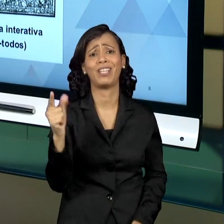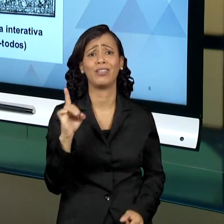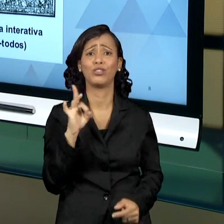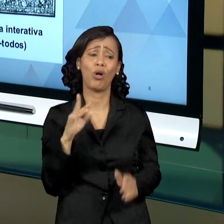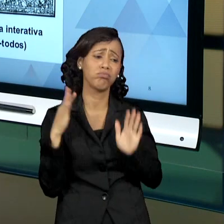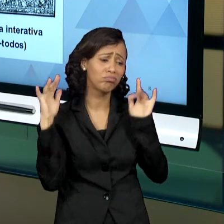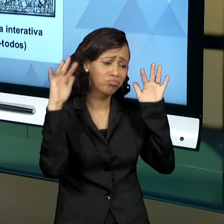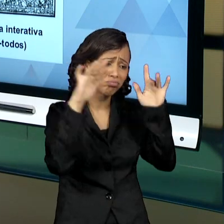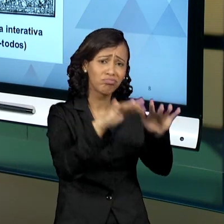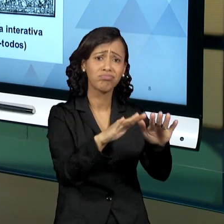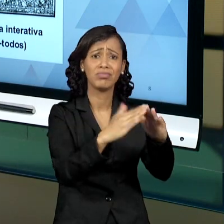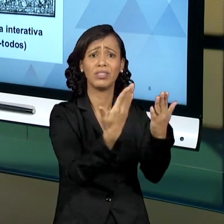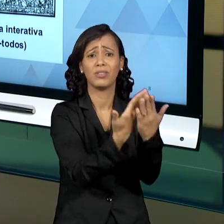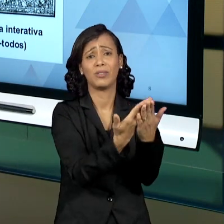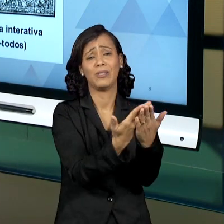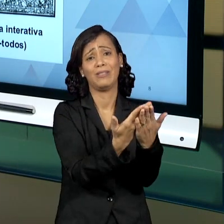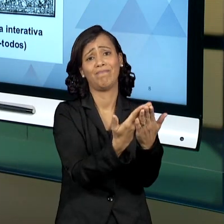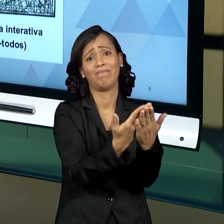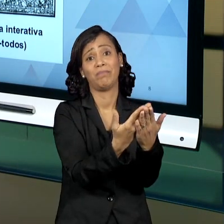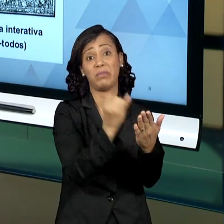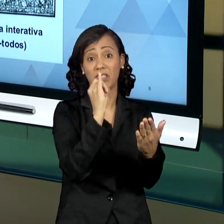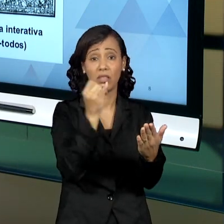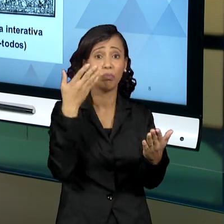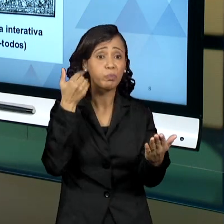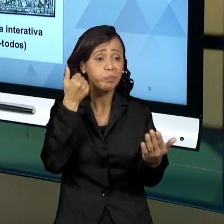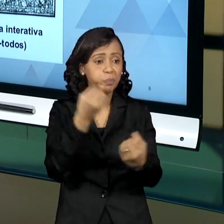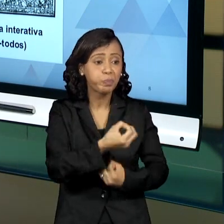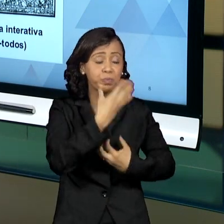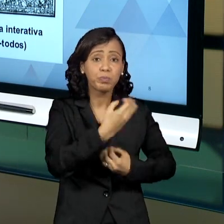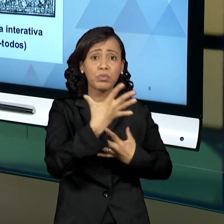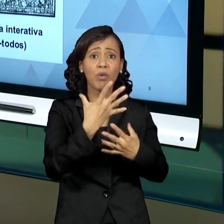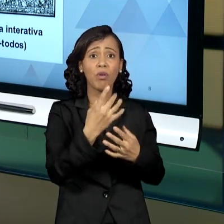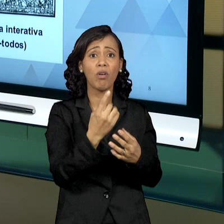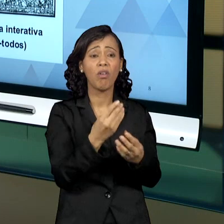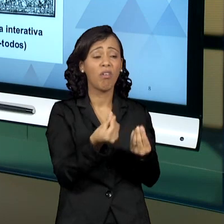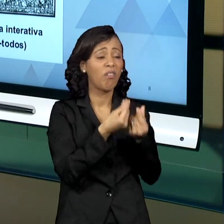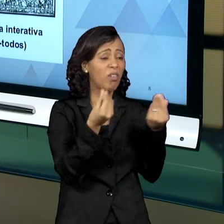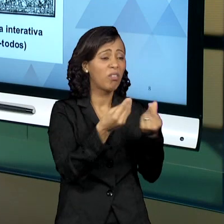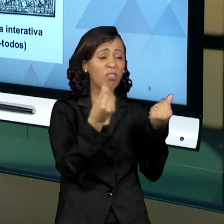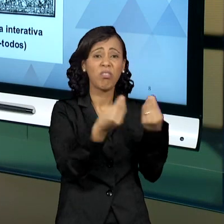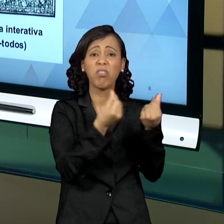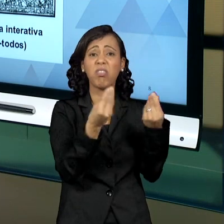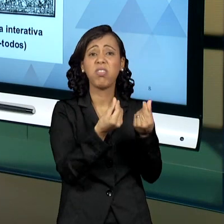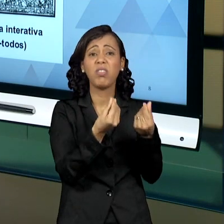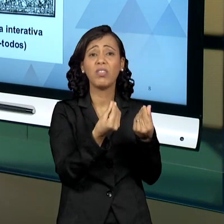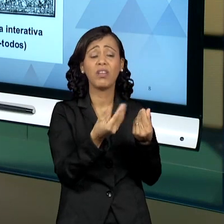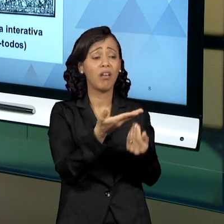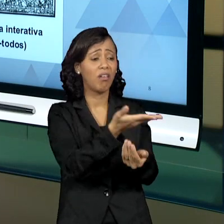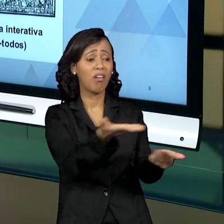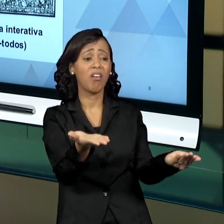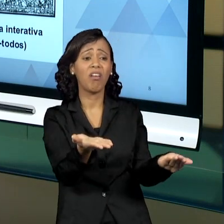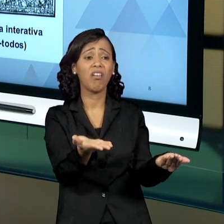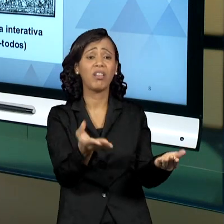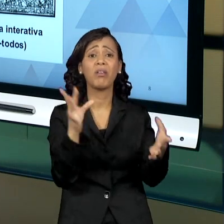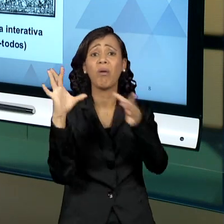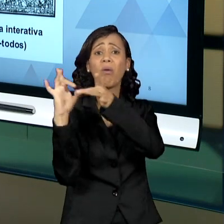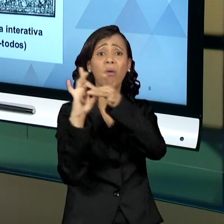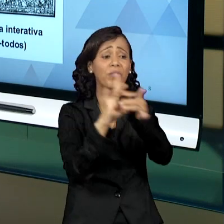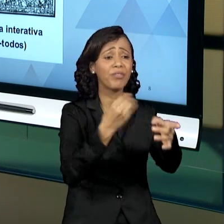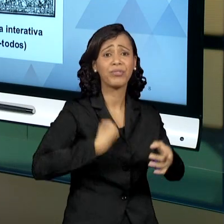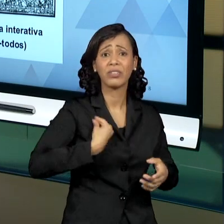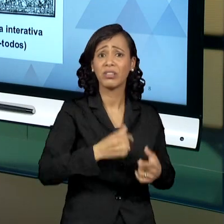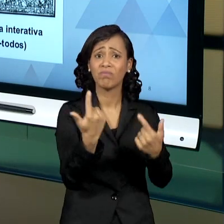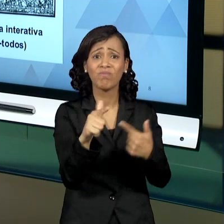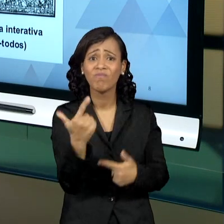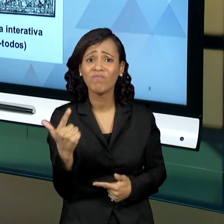do contexto, desconectado de considerar quem é meu aluno, como ele aprende, em que contexto ele vive,